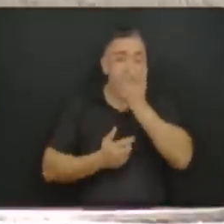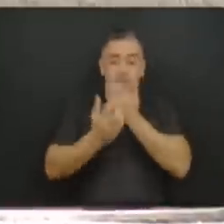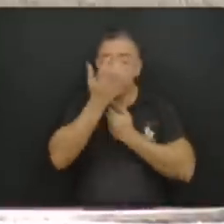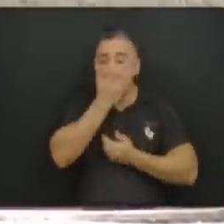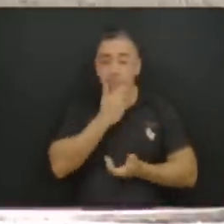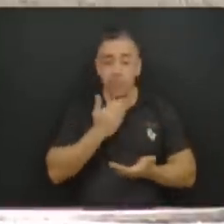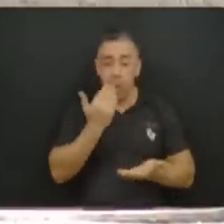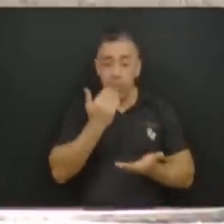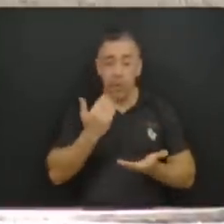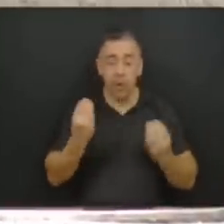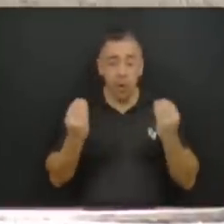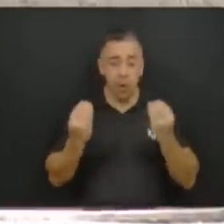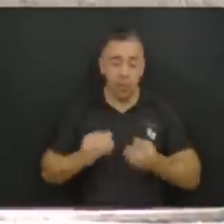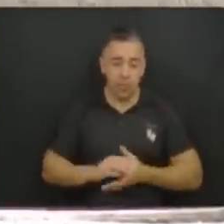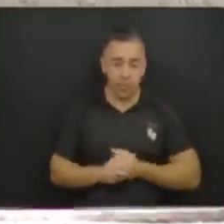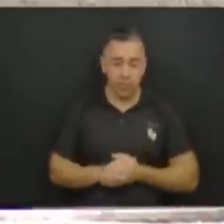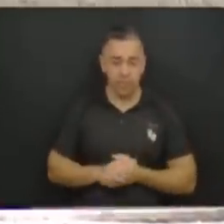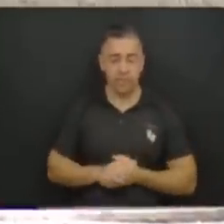separadamente